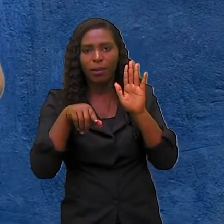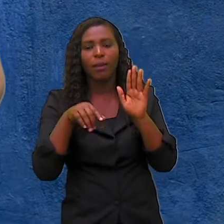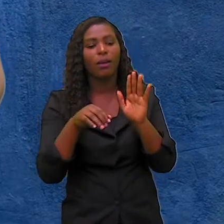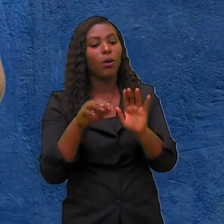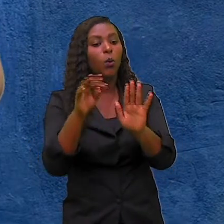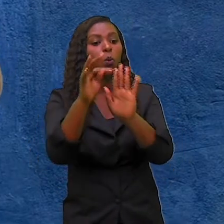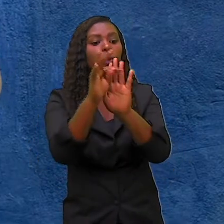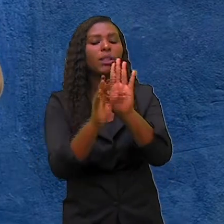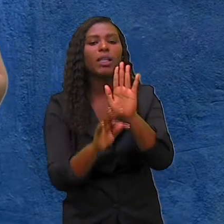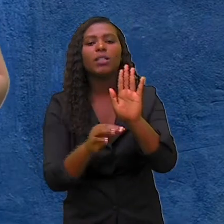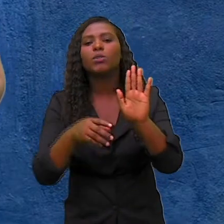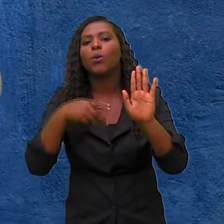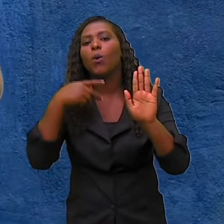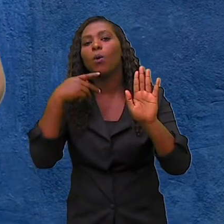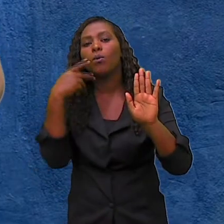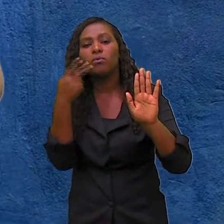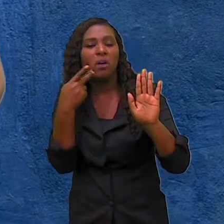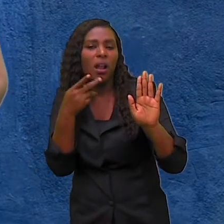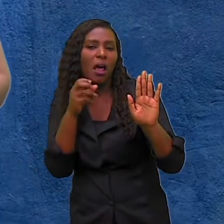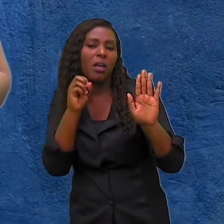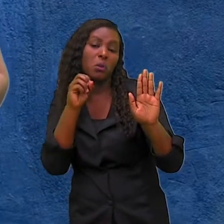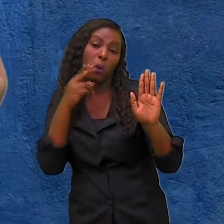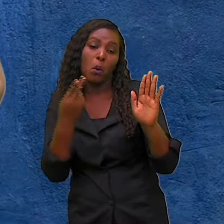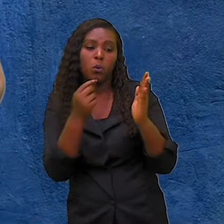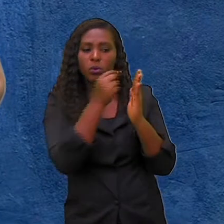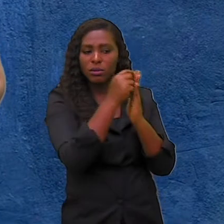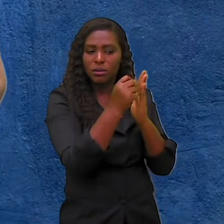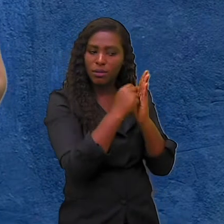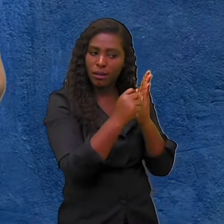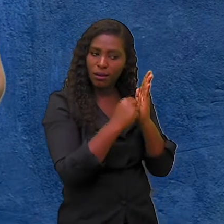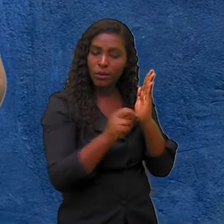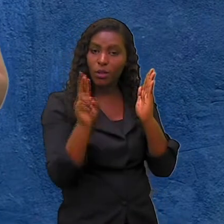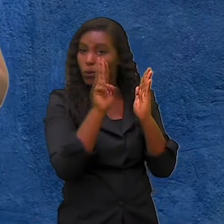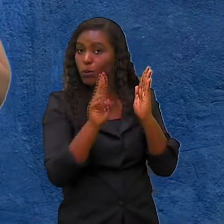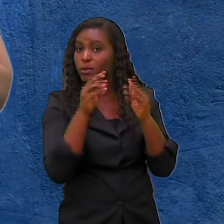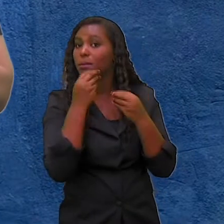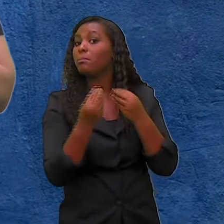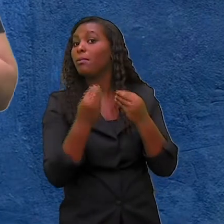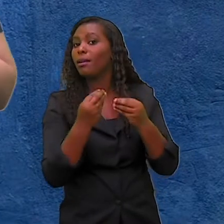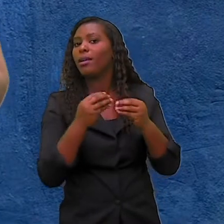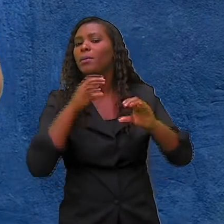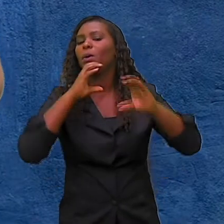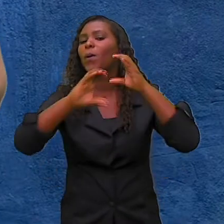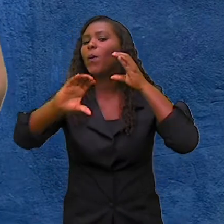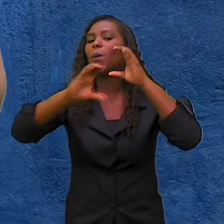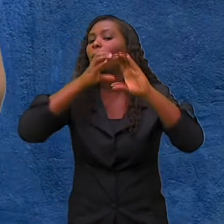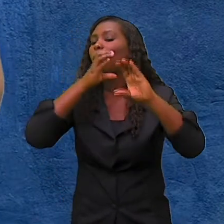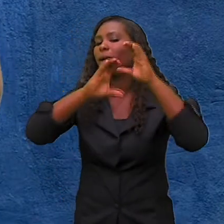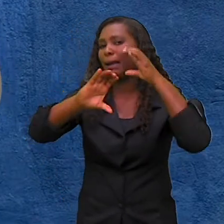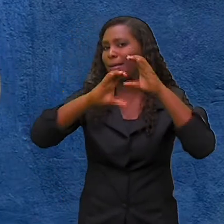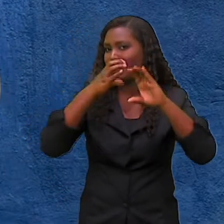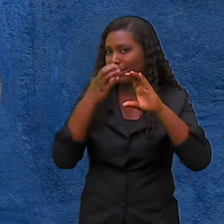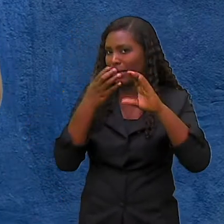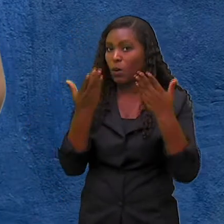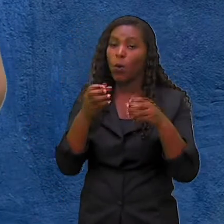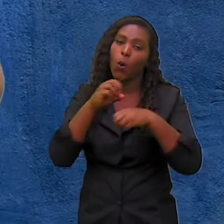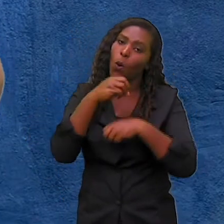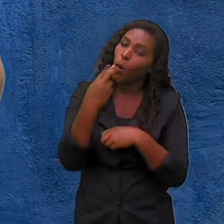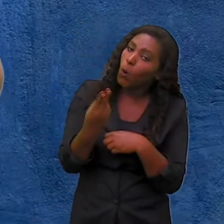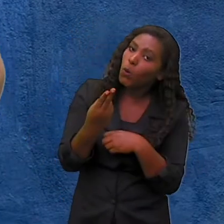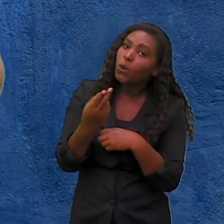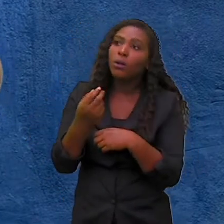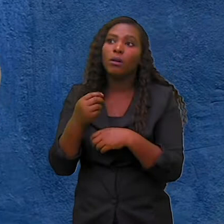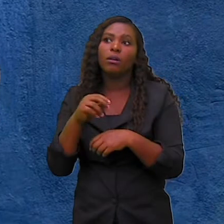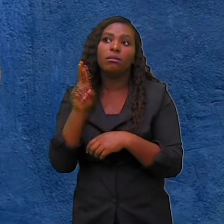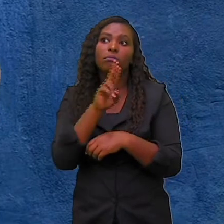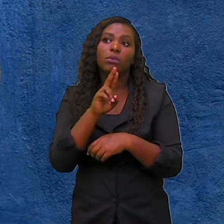usado aí em situações comunicativas, ou seja, com o uso do texto no nosso dia a dia. Então